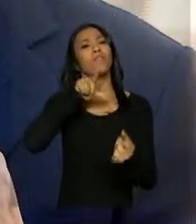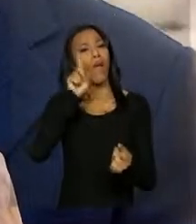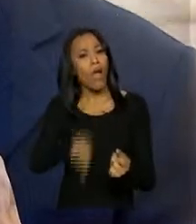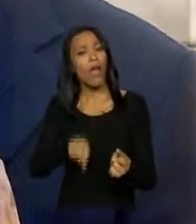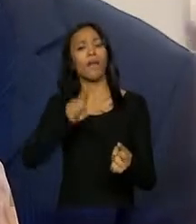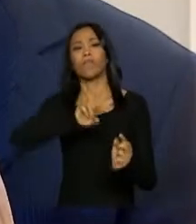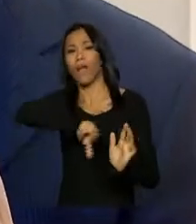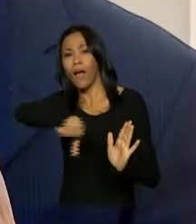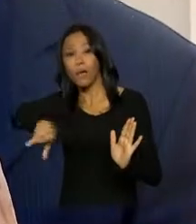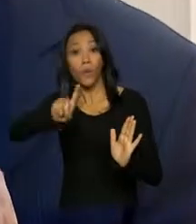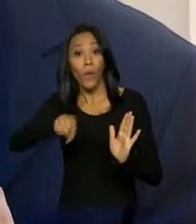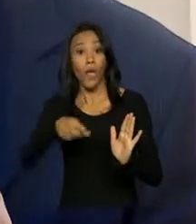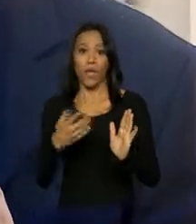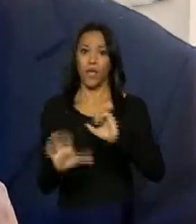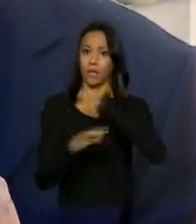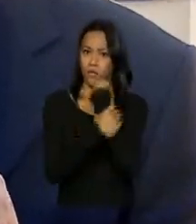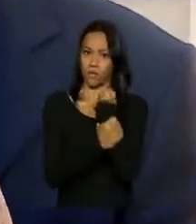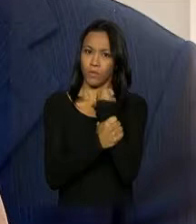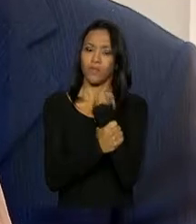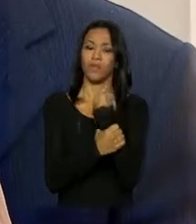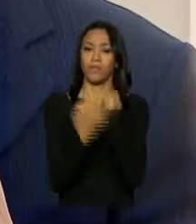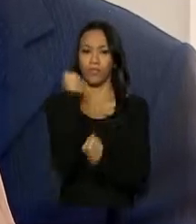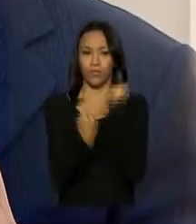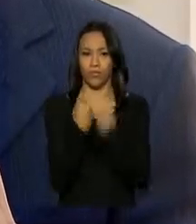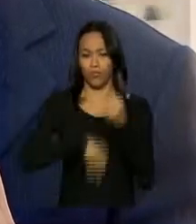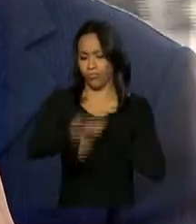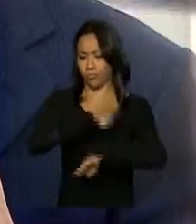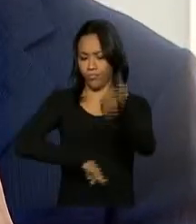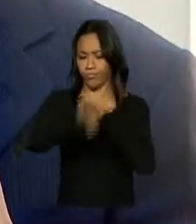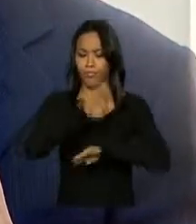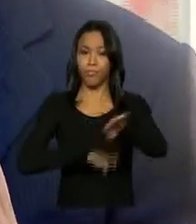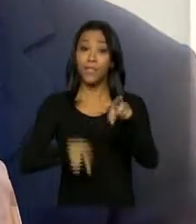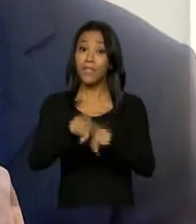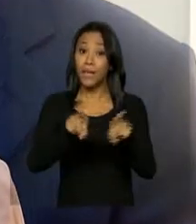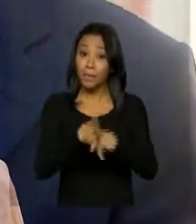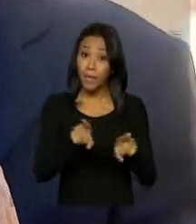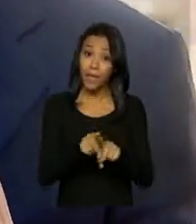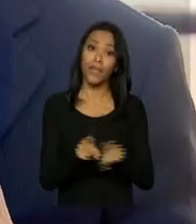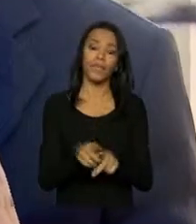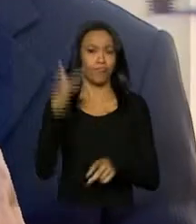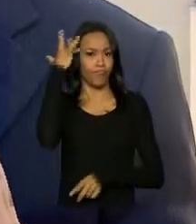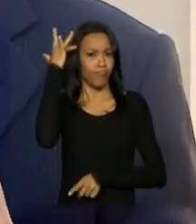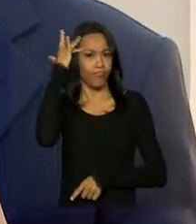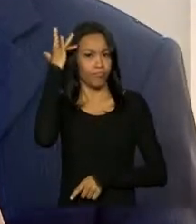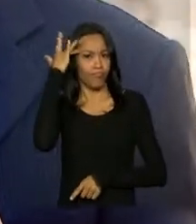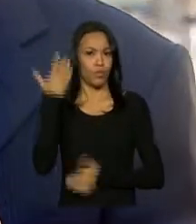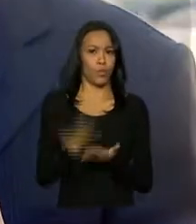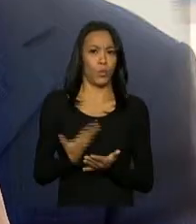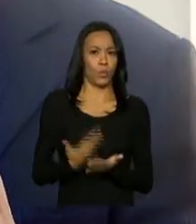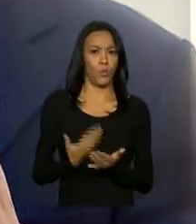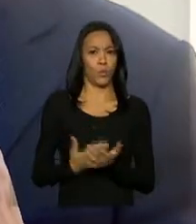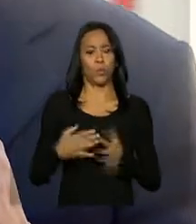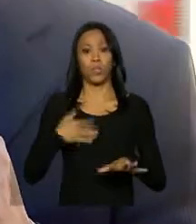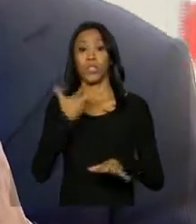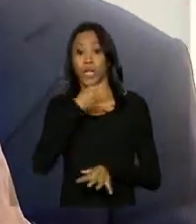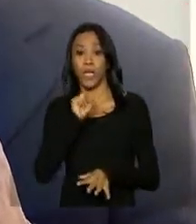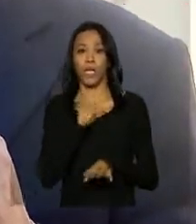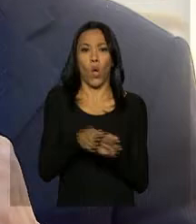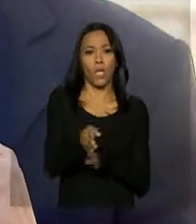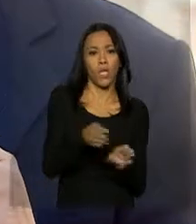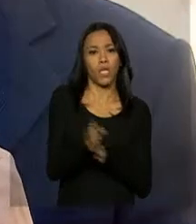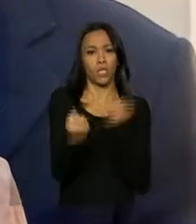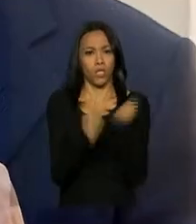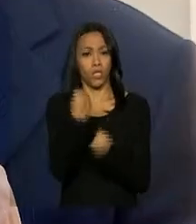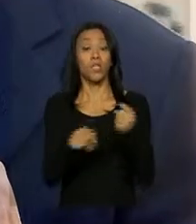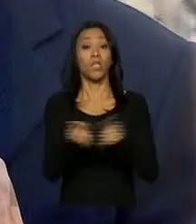objetivos o de aumentar a segurança no trânsito e aprimorar a formação dos condutores e introduziu por exemplo a obrigatoriedade